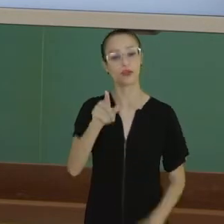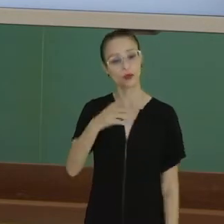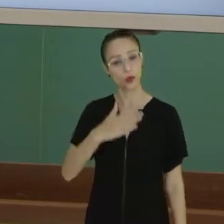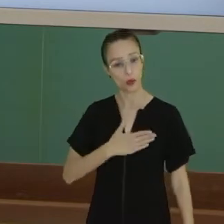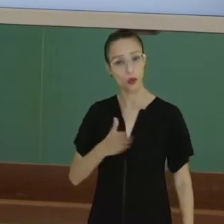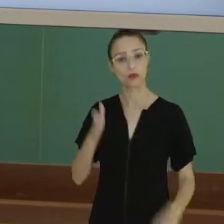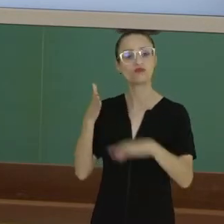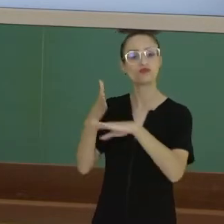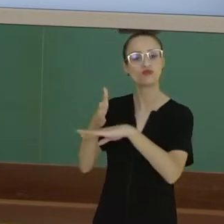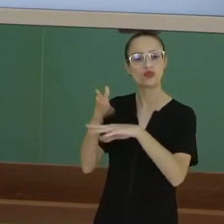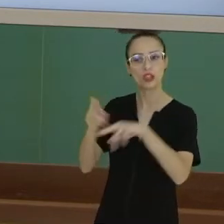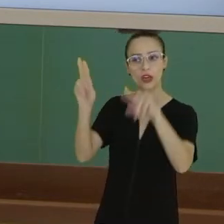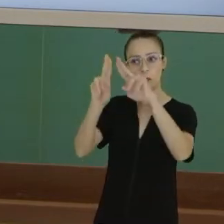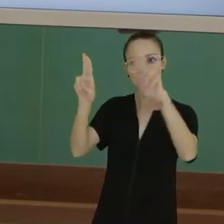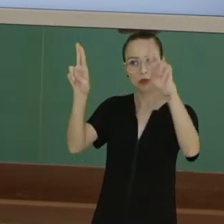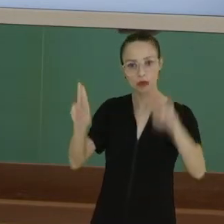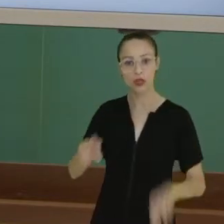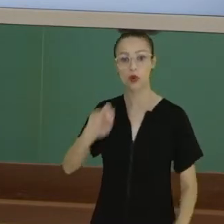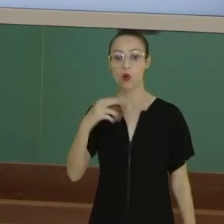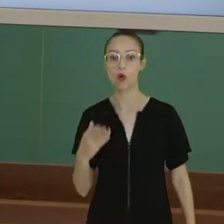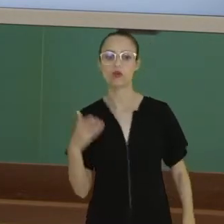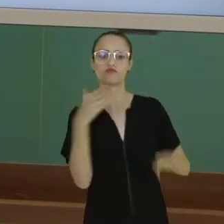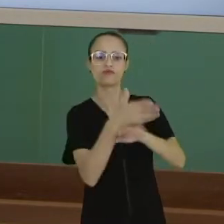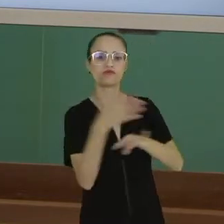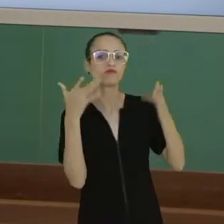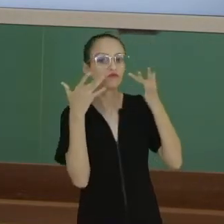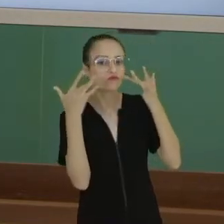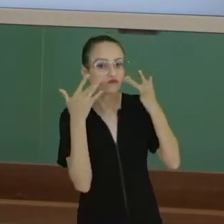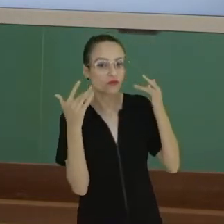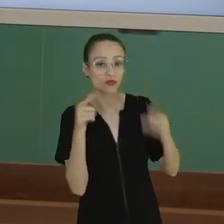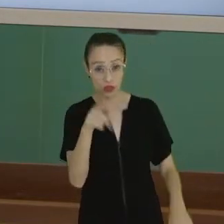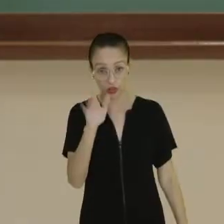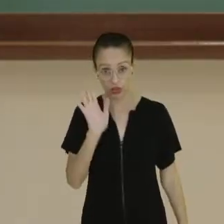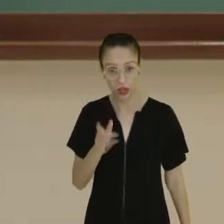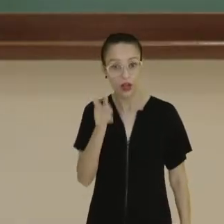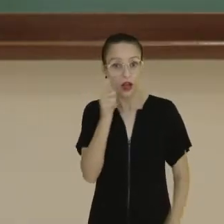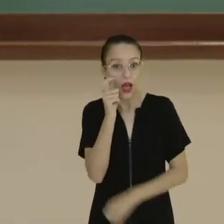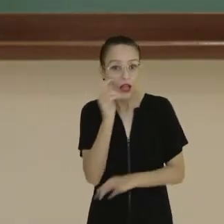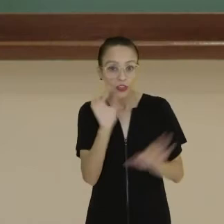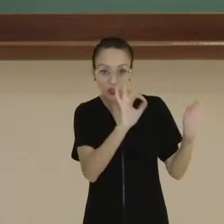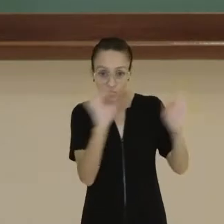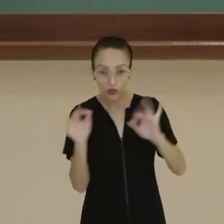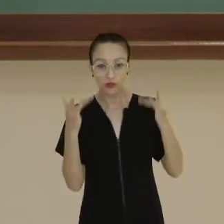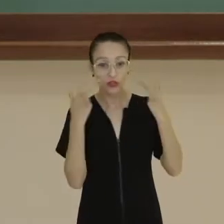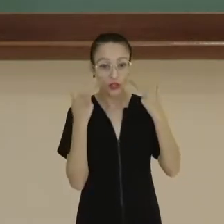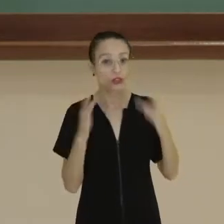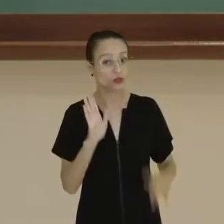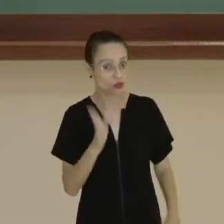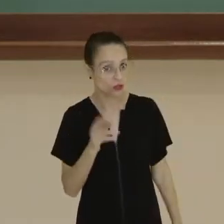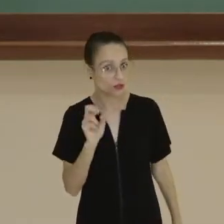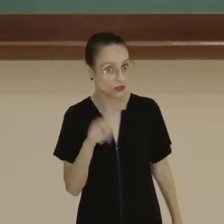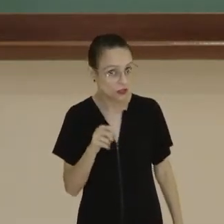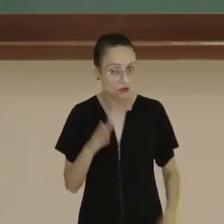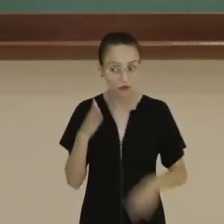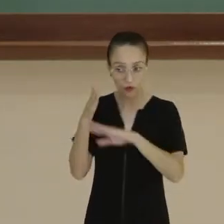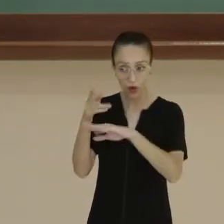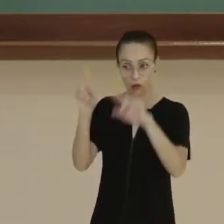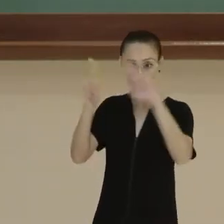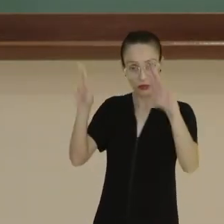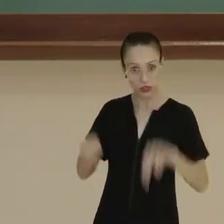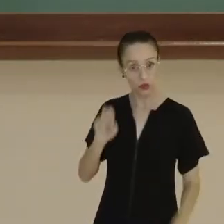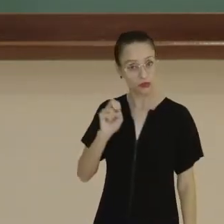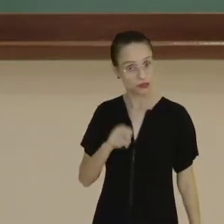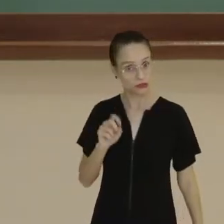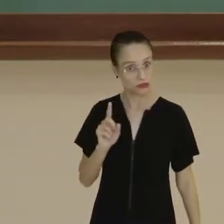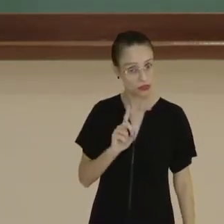ou assistir espetáculos? Você já foi a alguma exposição ou assistiu um espetáculo teatral? Sim? Não? É muito